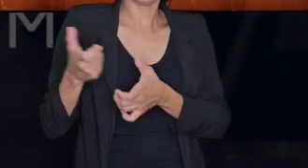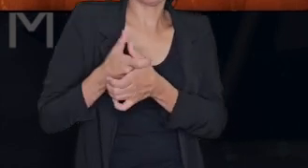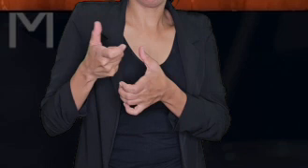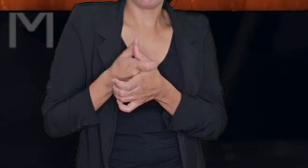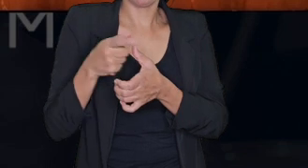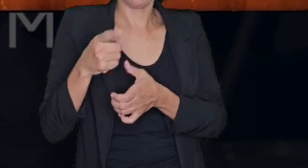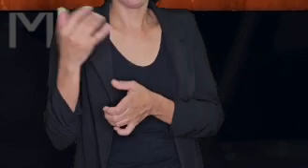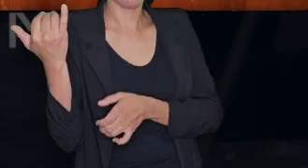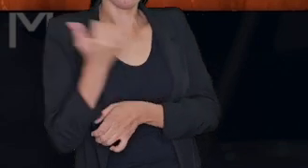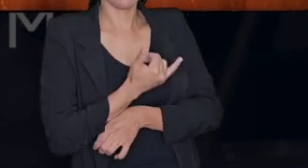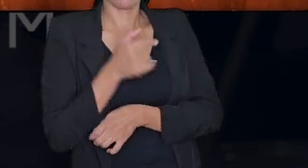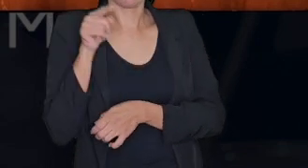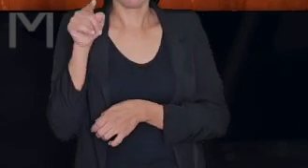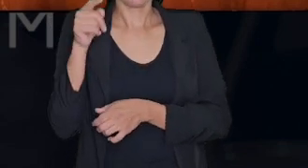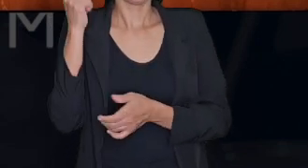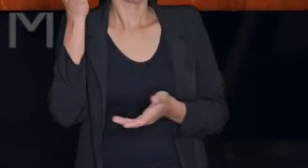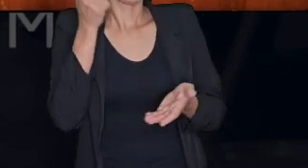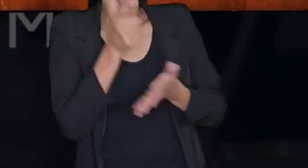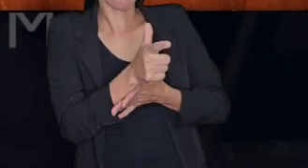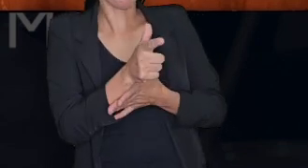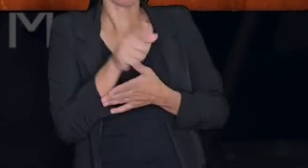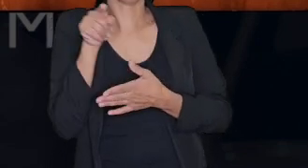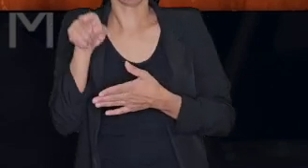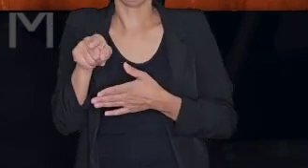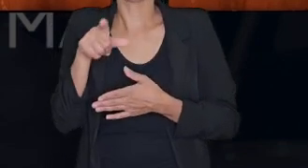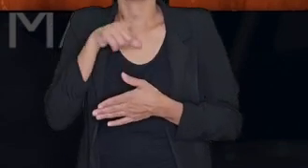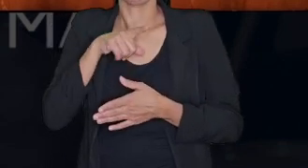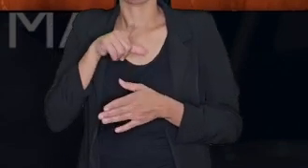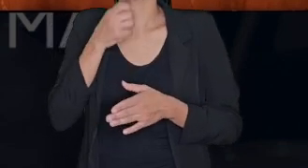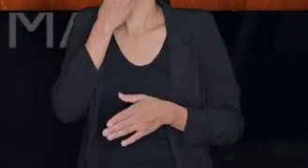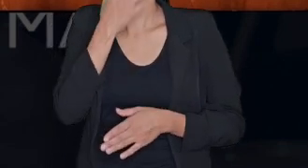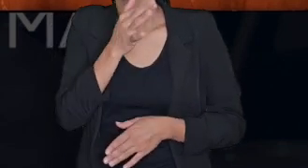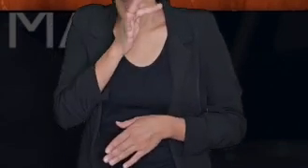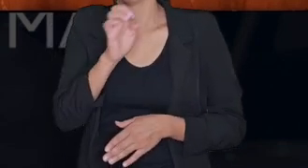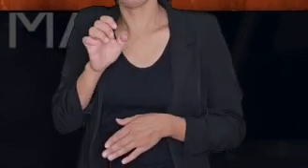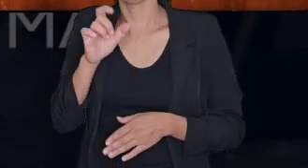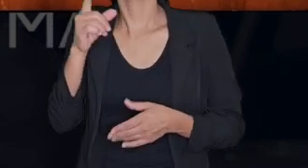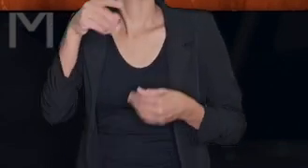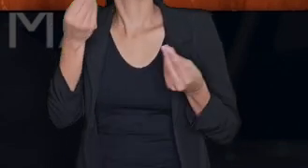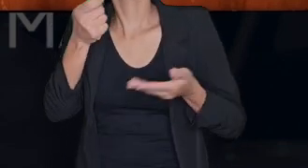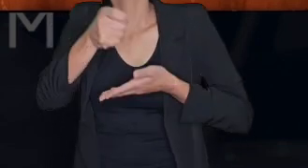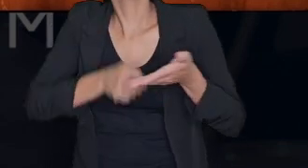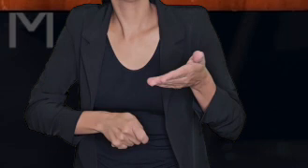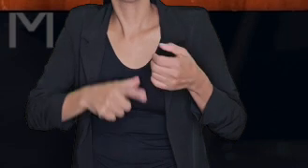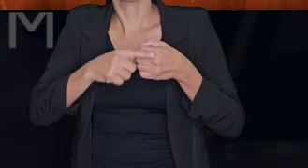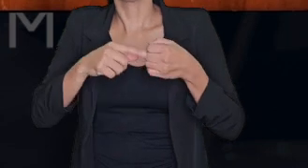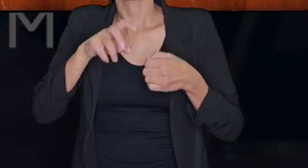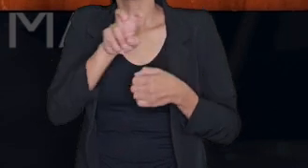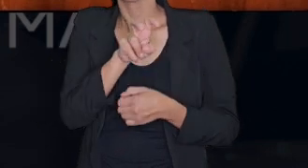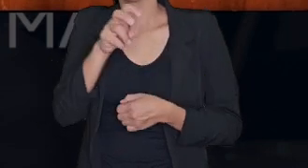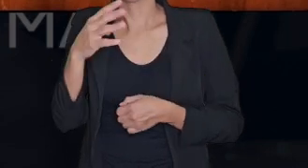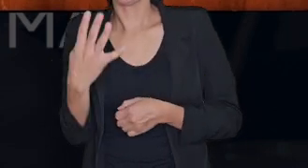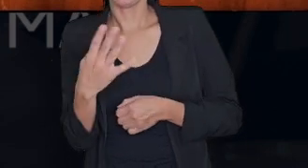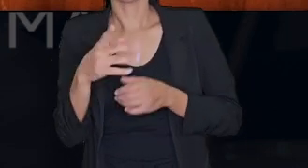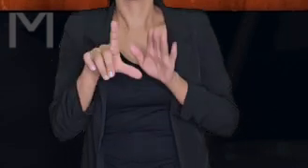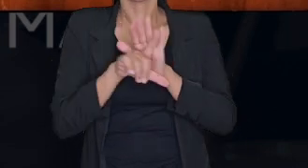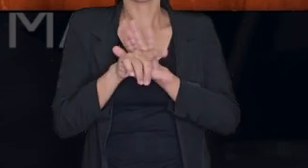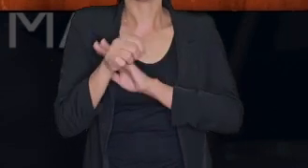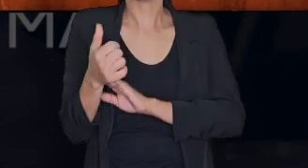fizerem isso, e o Mairan comprar o meu imóvel, ele é adquirente de boa-fé. Hércules, sério? Onde é que está escrito isso?